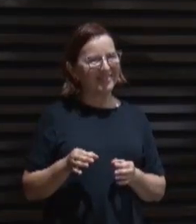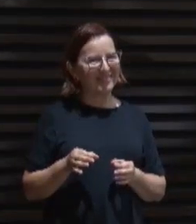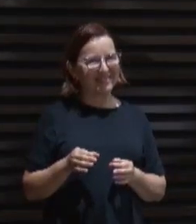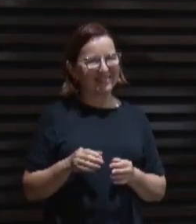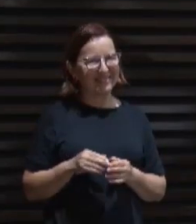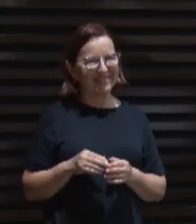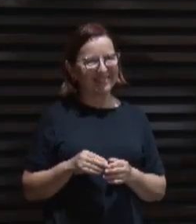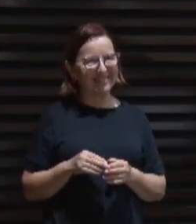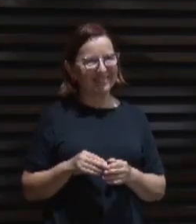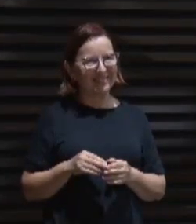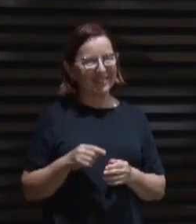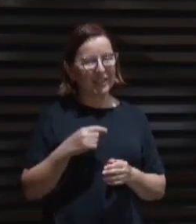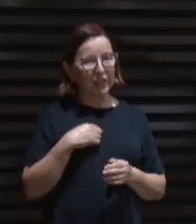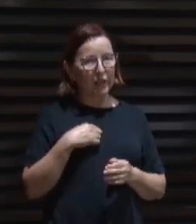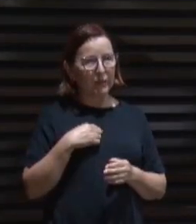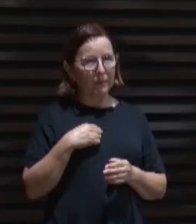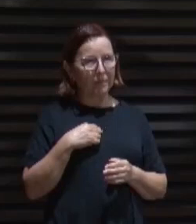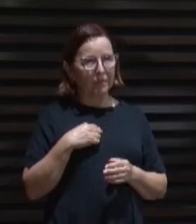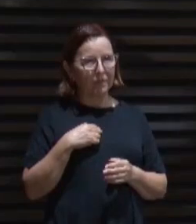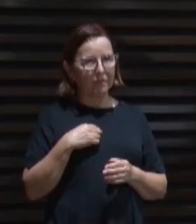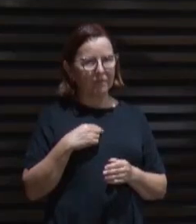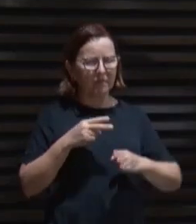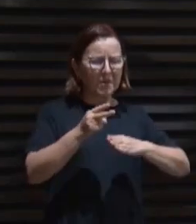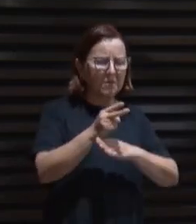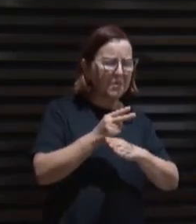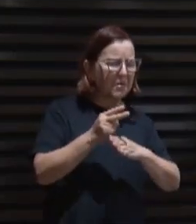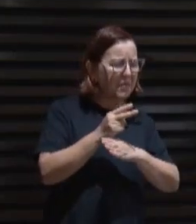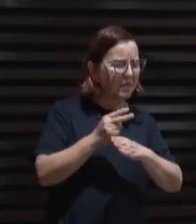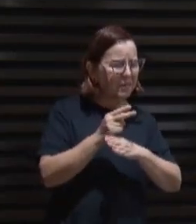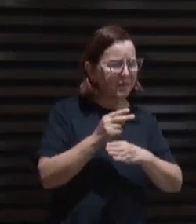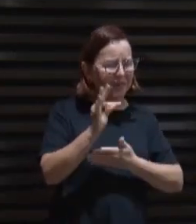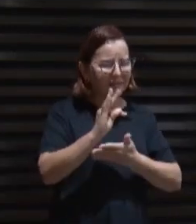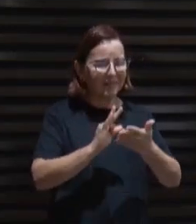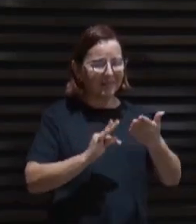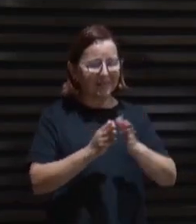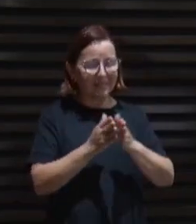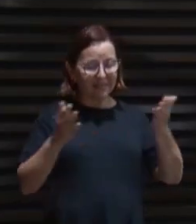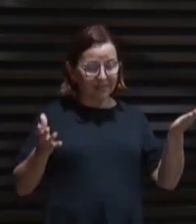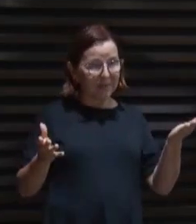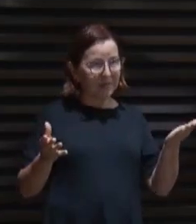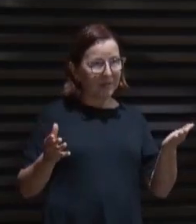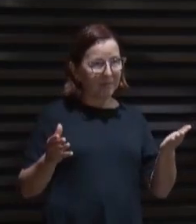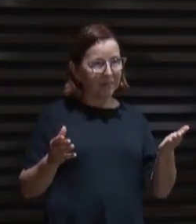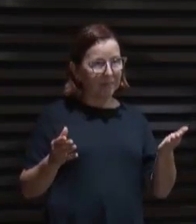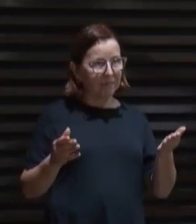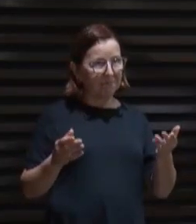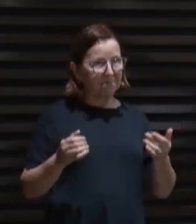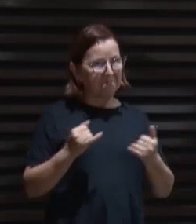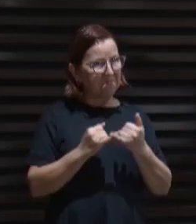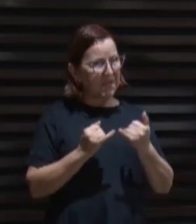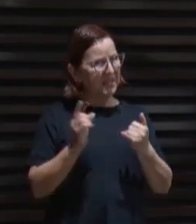E fui escarafunchar e pegar o fio da meada. Parece que não é João mesmo,